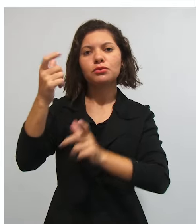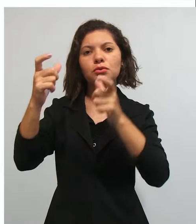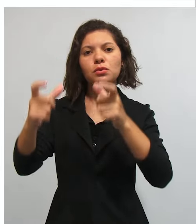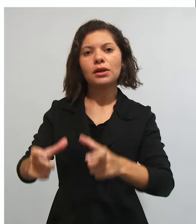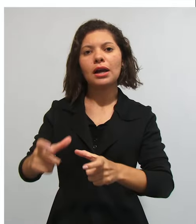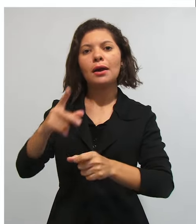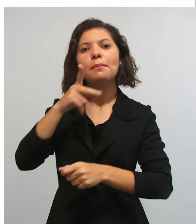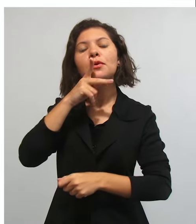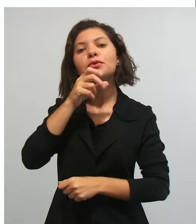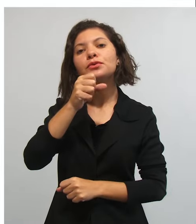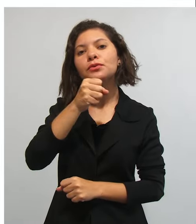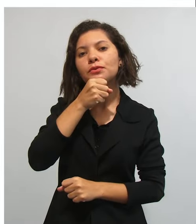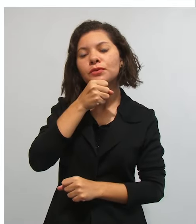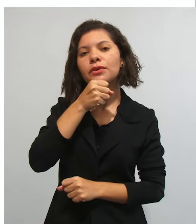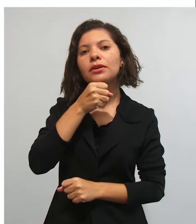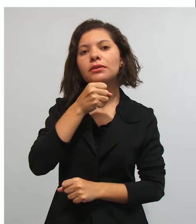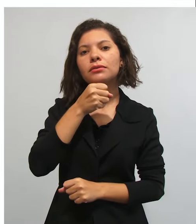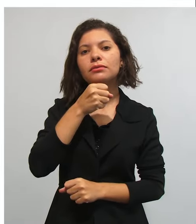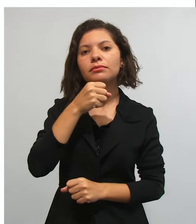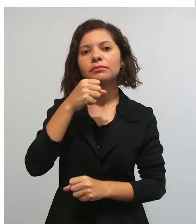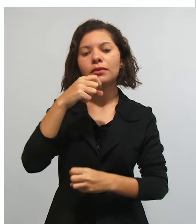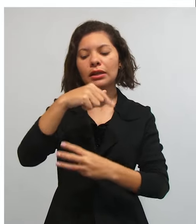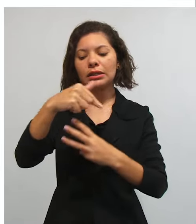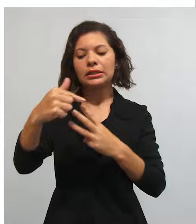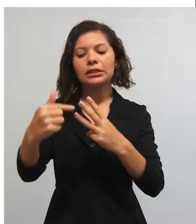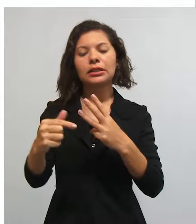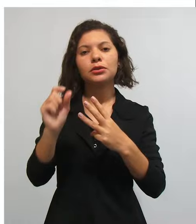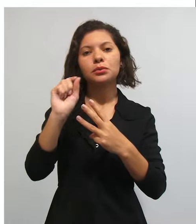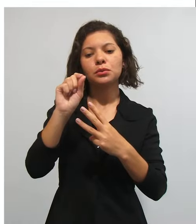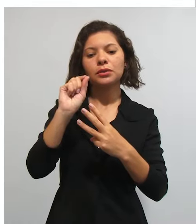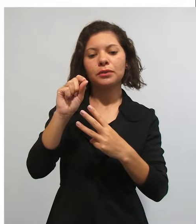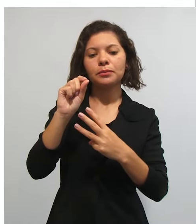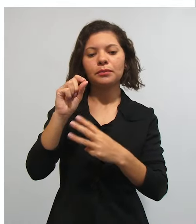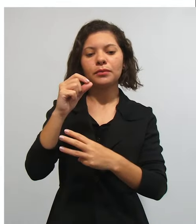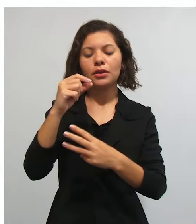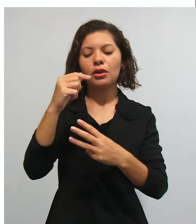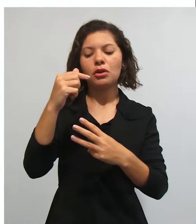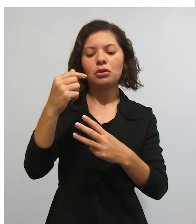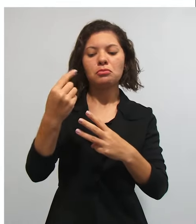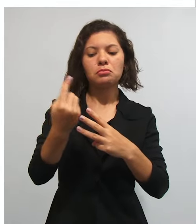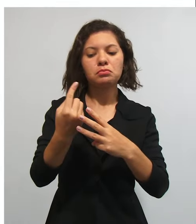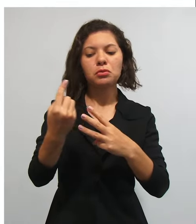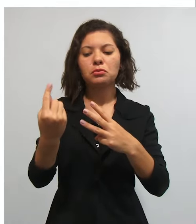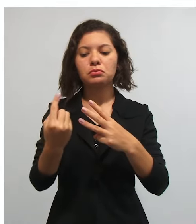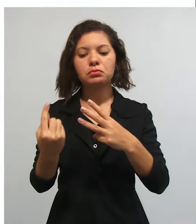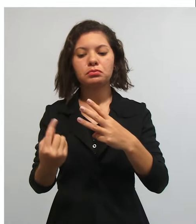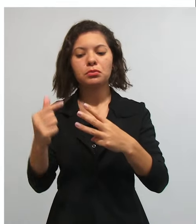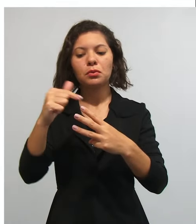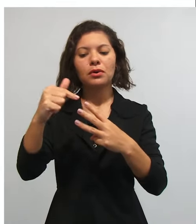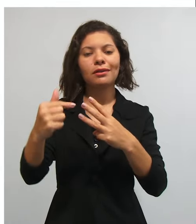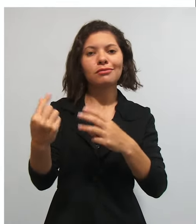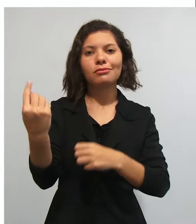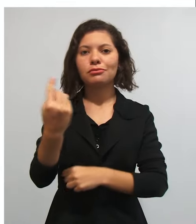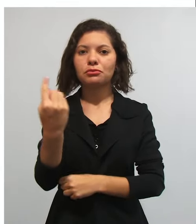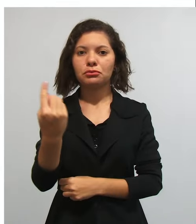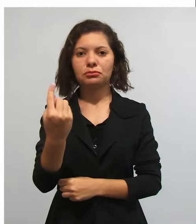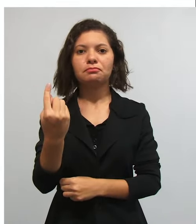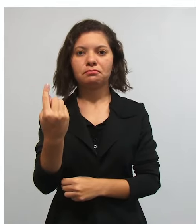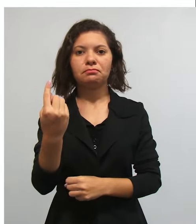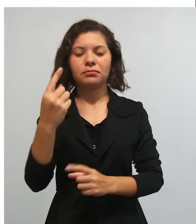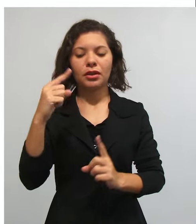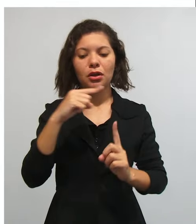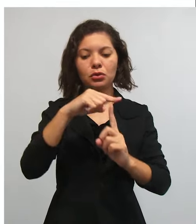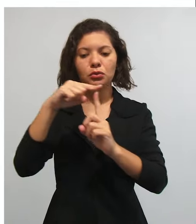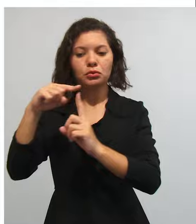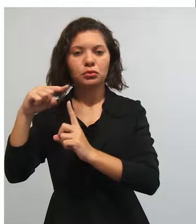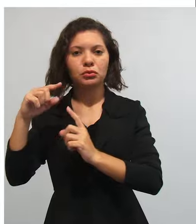essas 3 primeiras classificações do IPTU será 1, 1, 1, ou seja, categoria, origem, espécie são 1, e